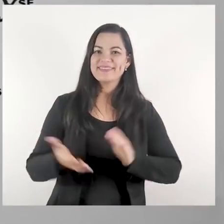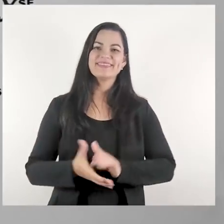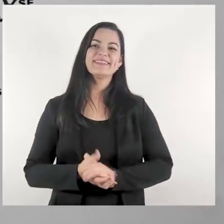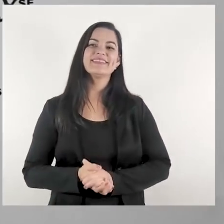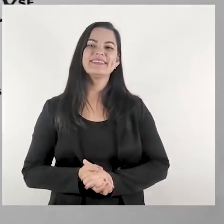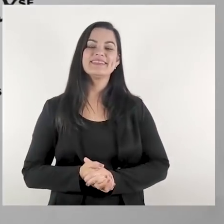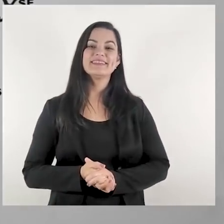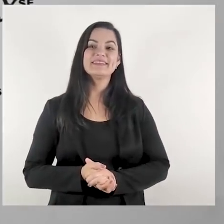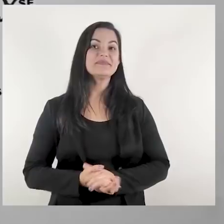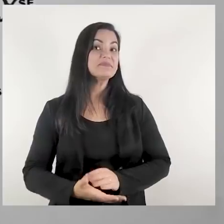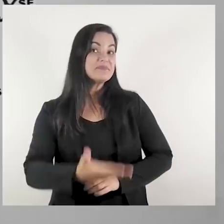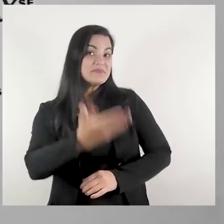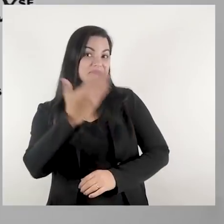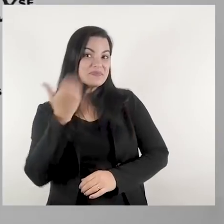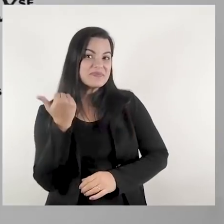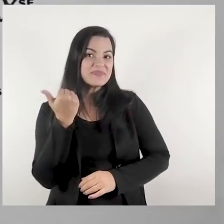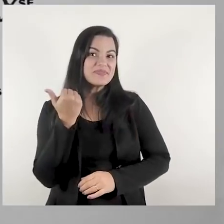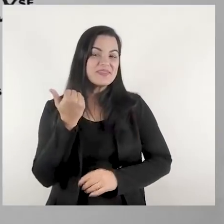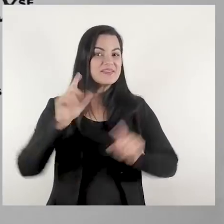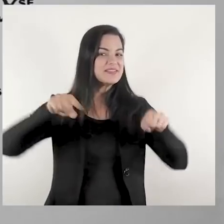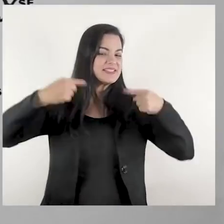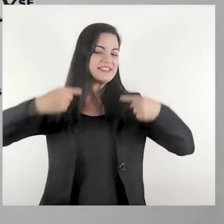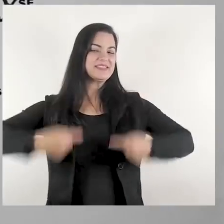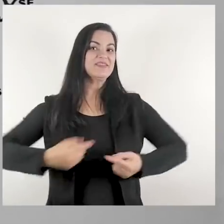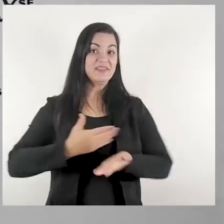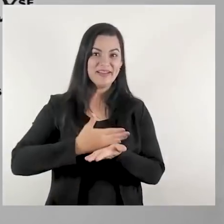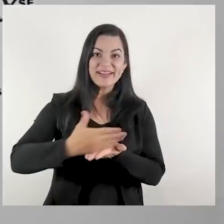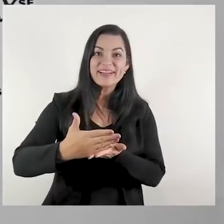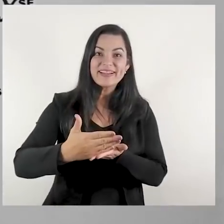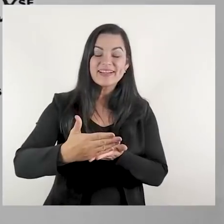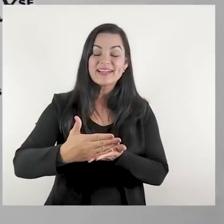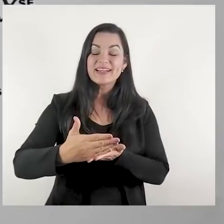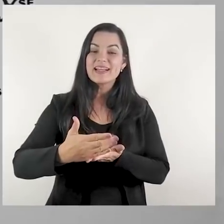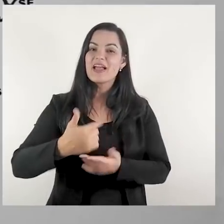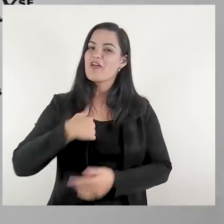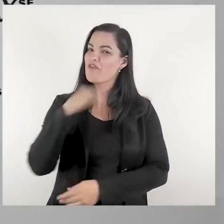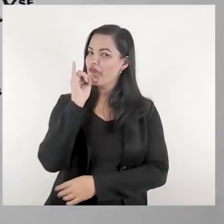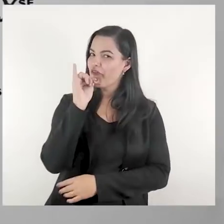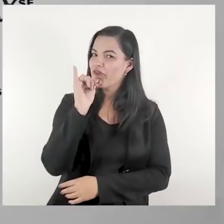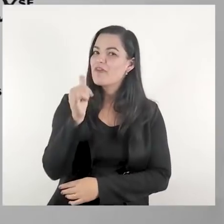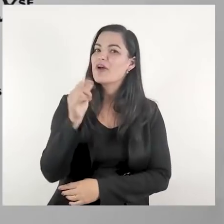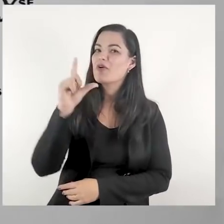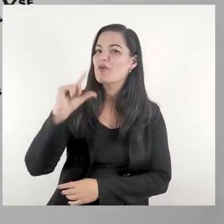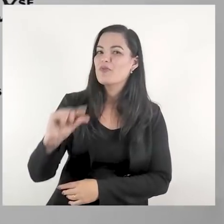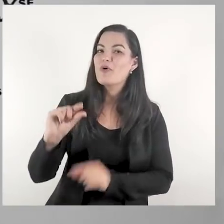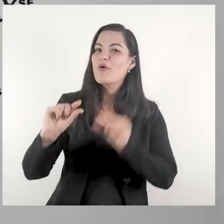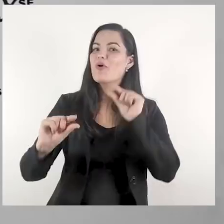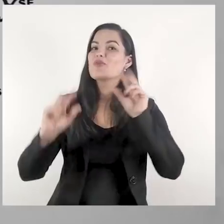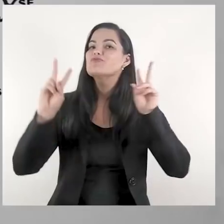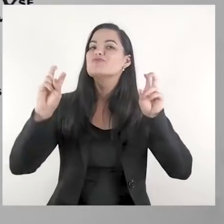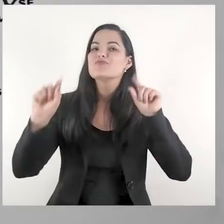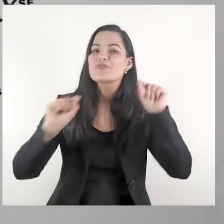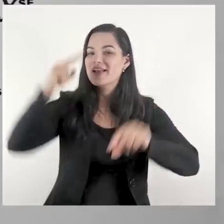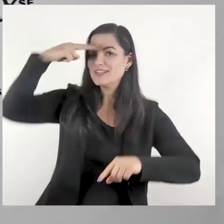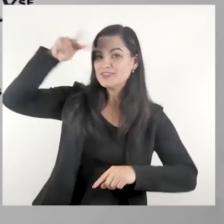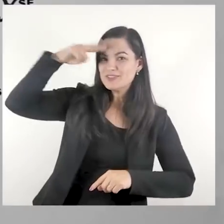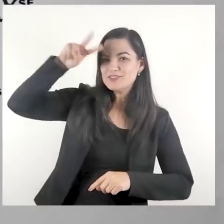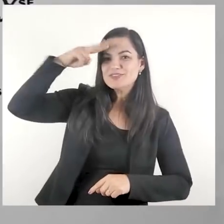Agora, vamos para os nossos desafios. Já te contei um pouquinho da história aí da